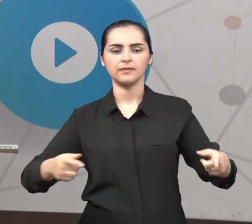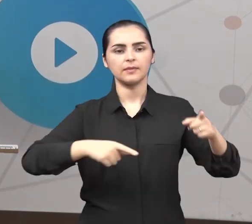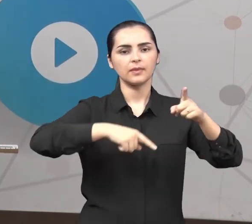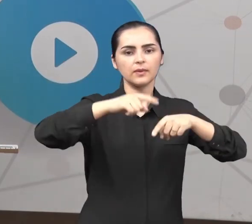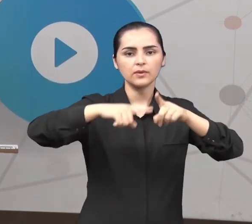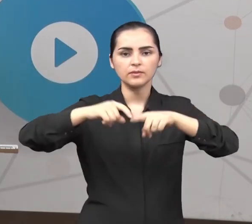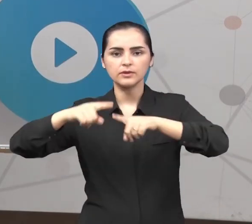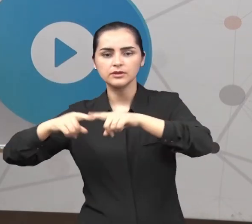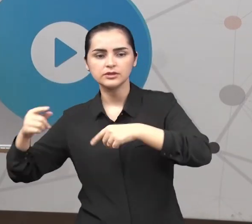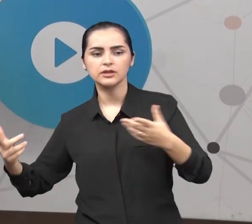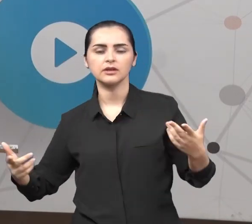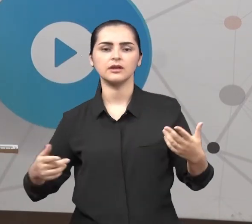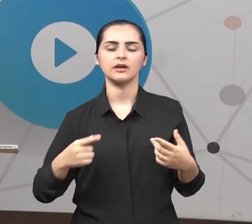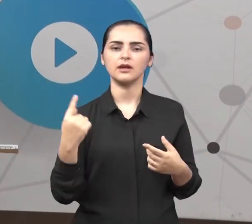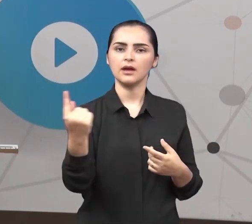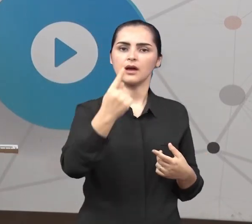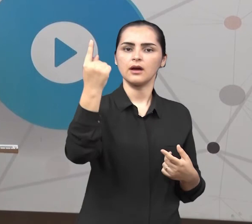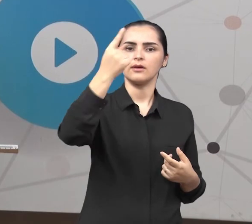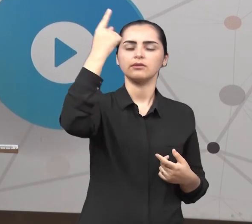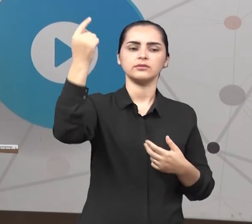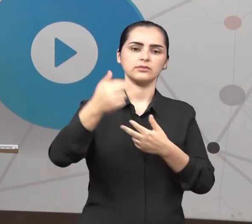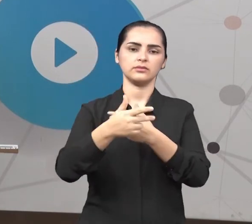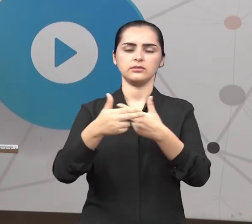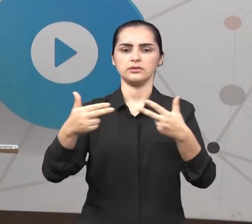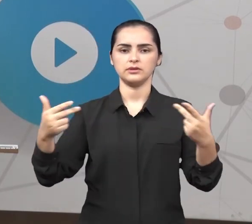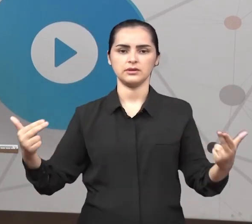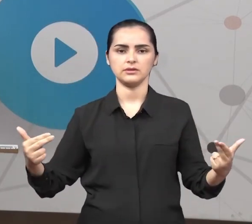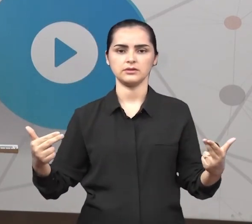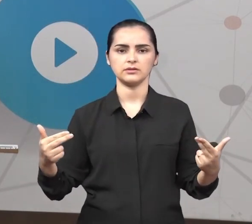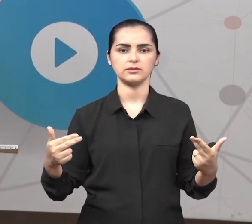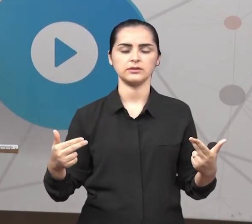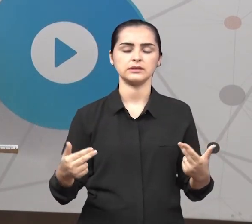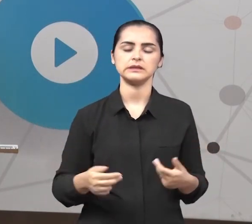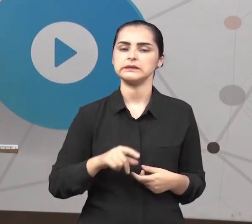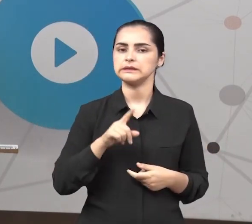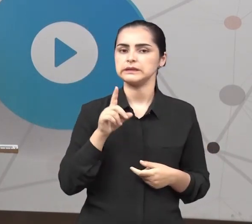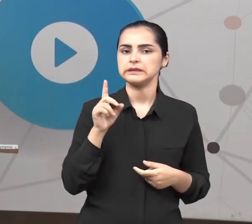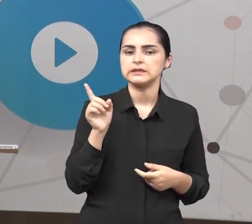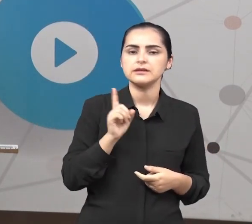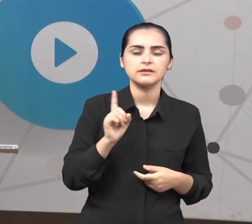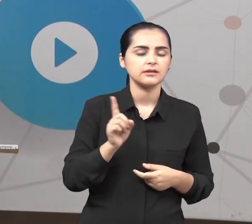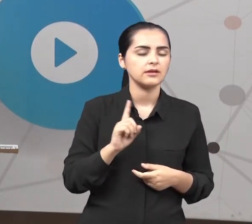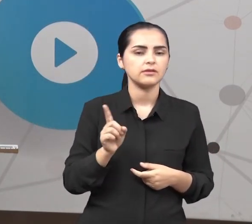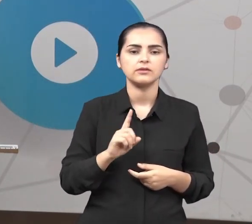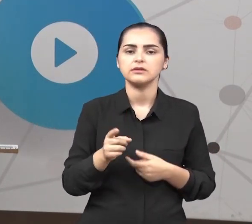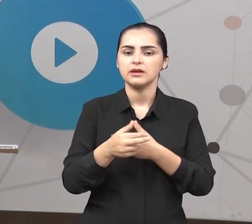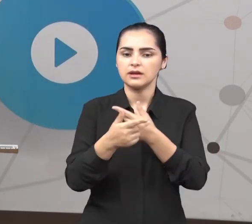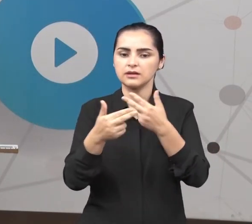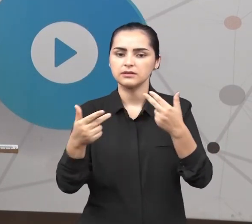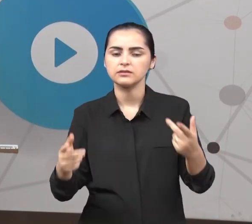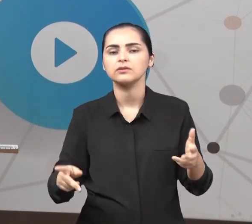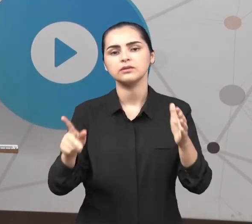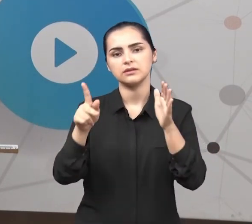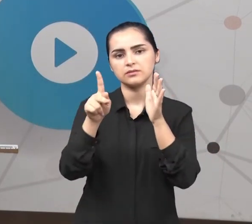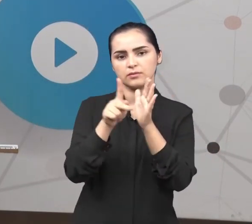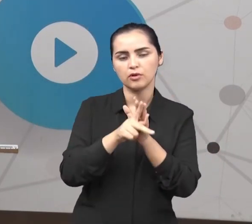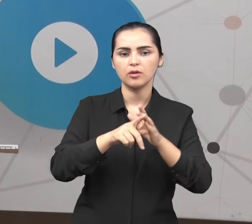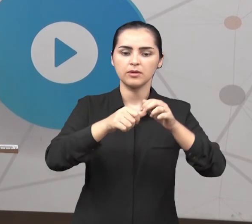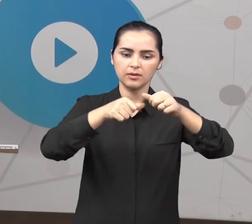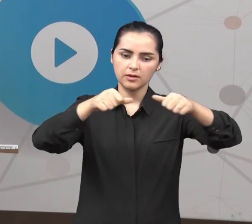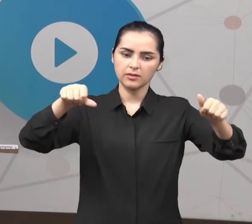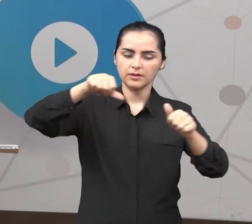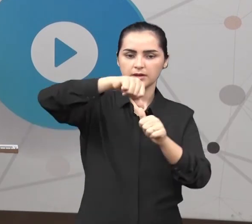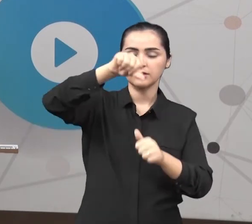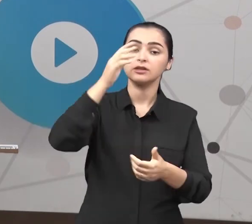objetos, altura de algo, sem utilizar os instrumentos de medida que antes nós